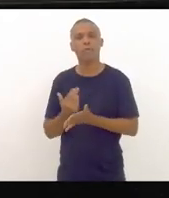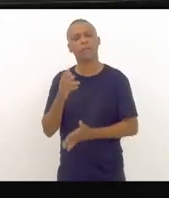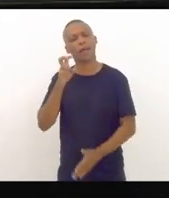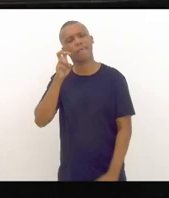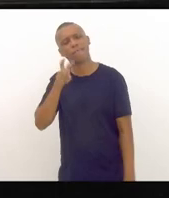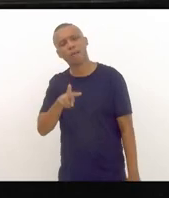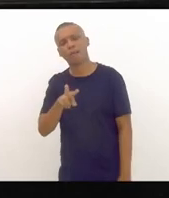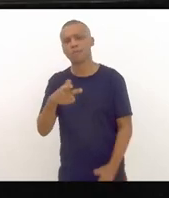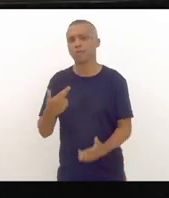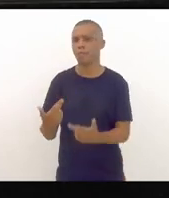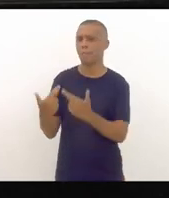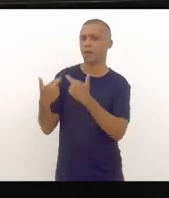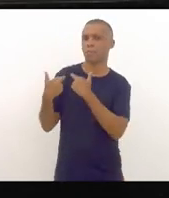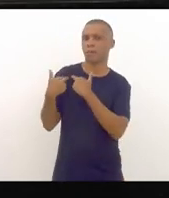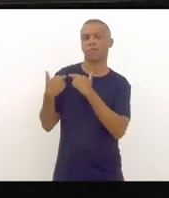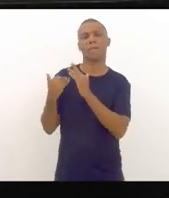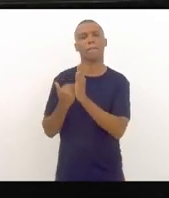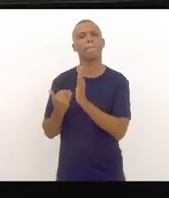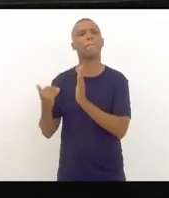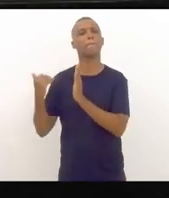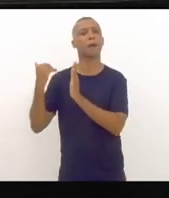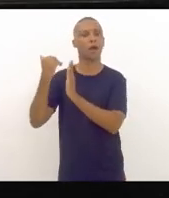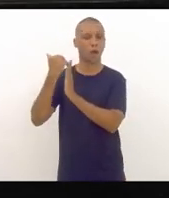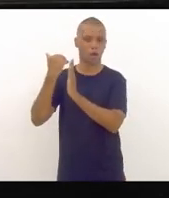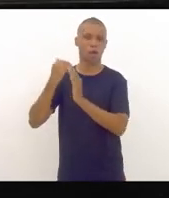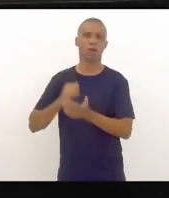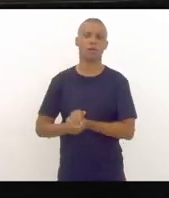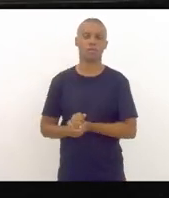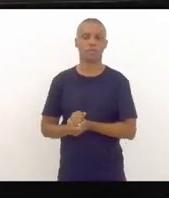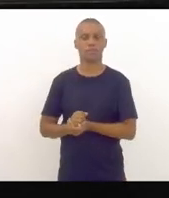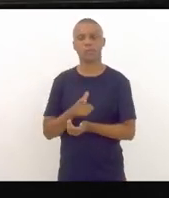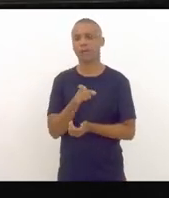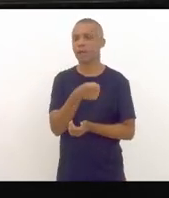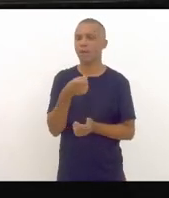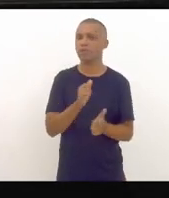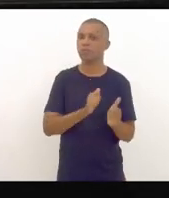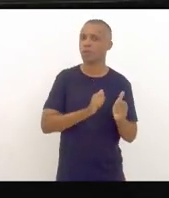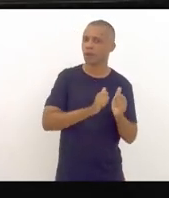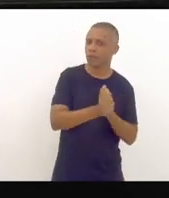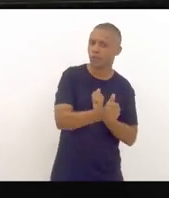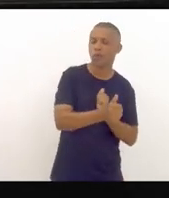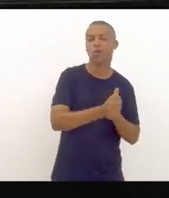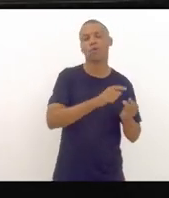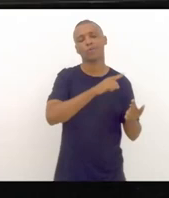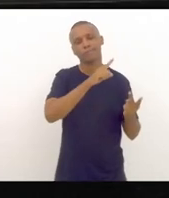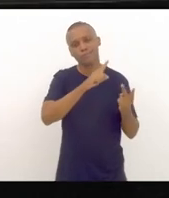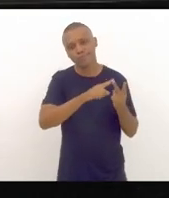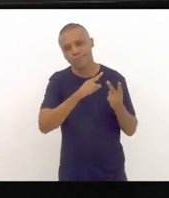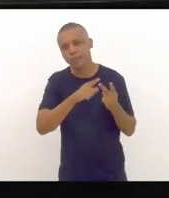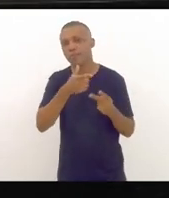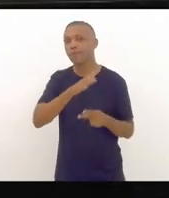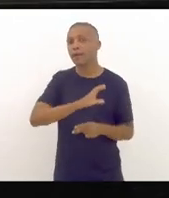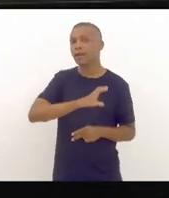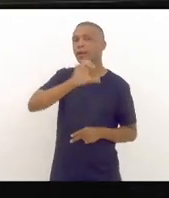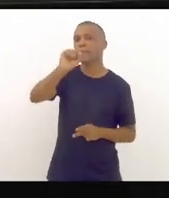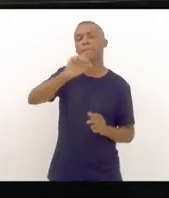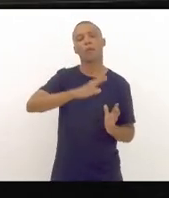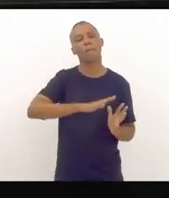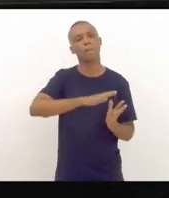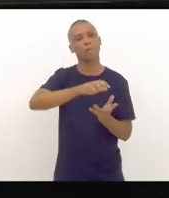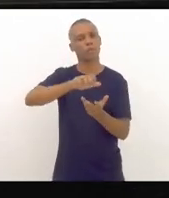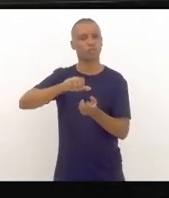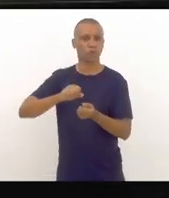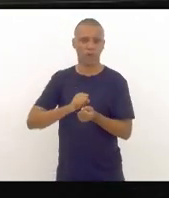uma responsabilidade maior, além de ter sido ex-jogador, além de ter sido campeão do mundo.